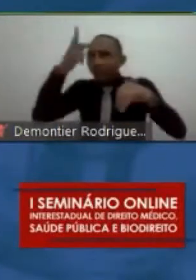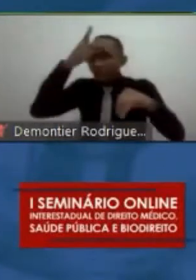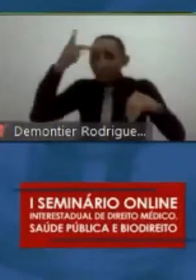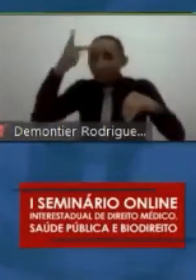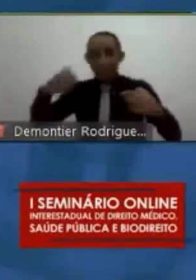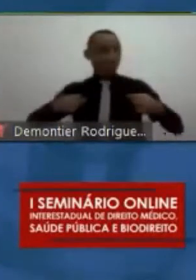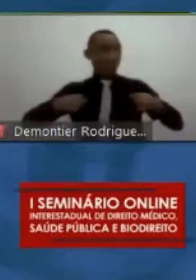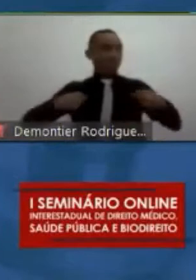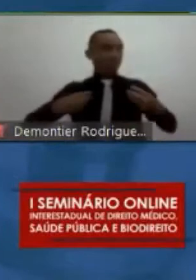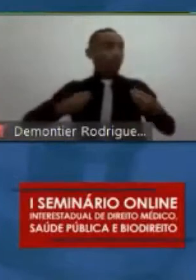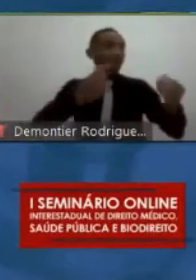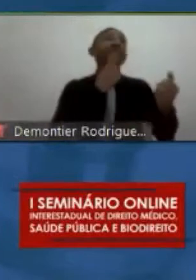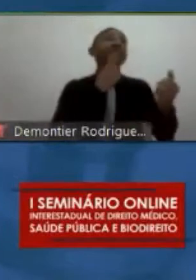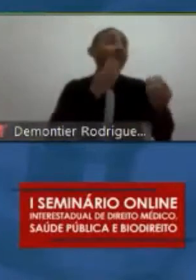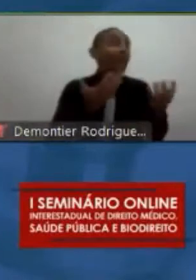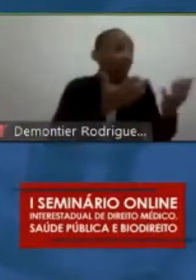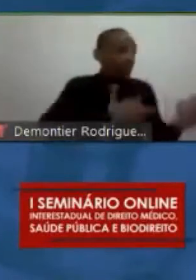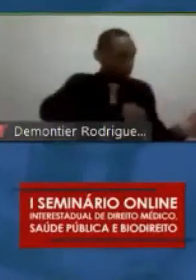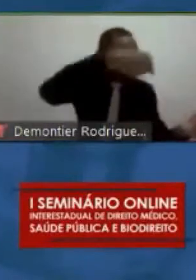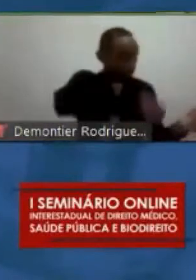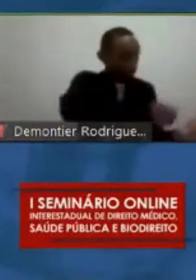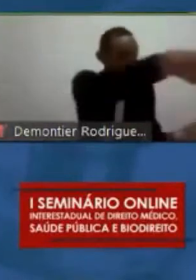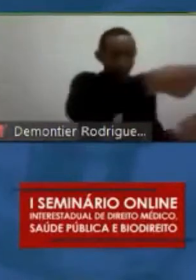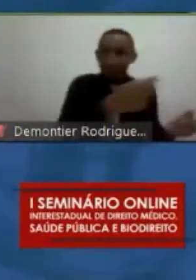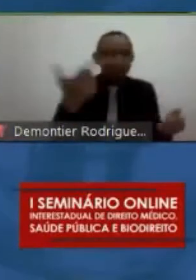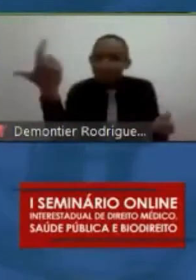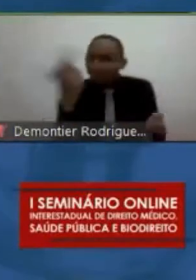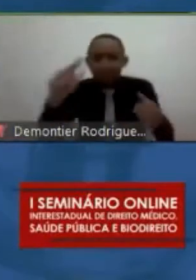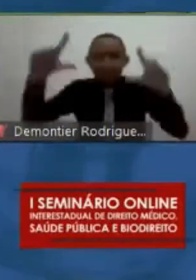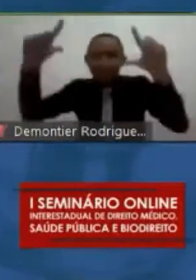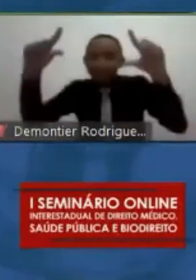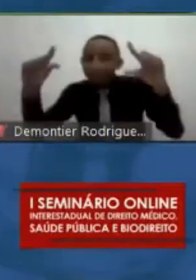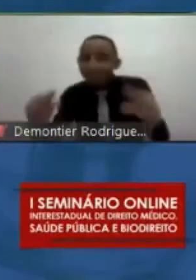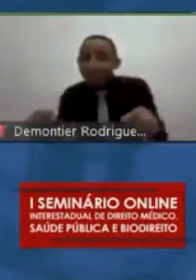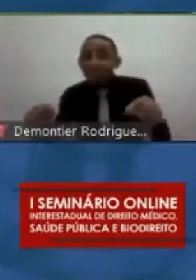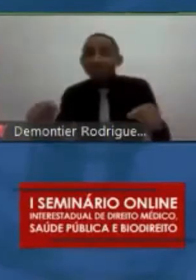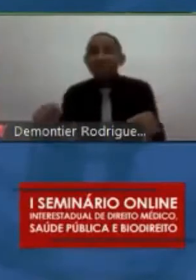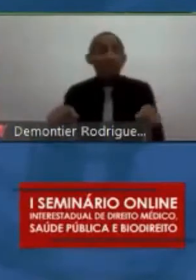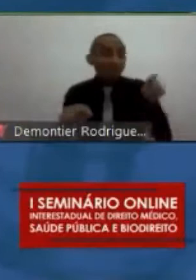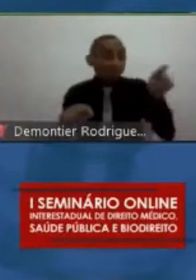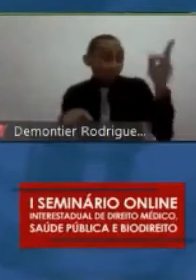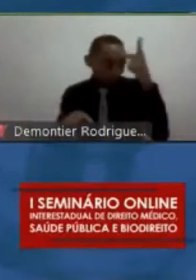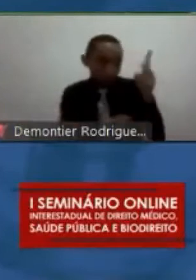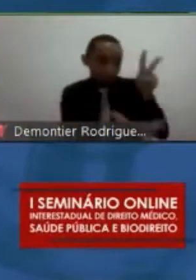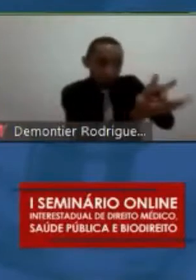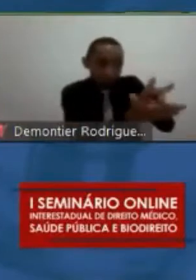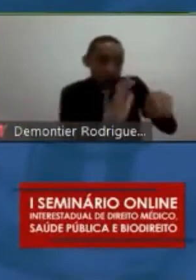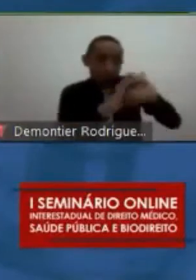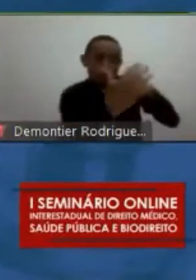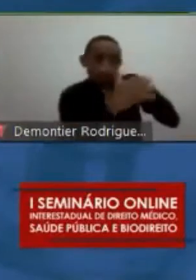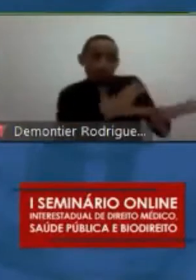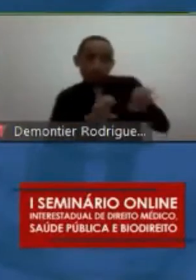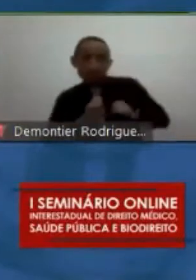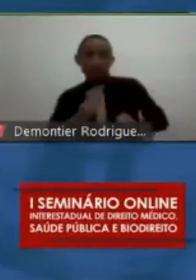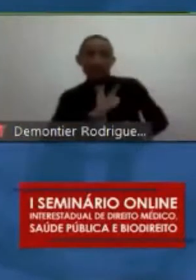não vão para doar, como também você tem um problema de, se o paciente está infectado ou a pessoa está com a suspeita de infecção,